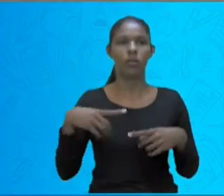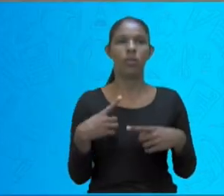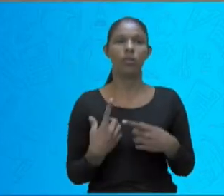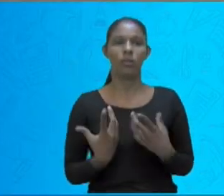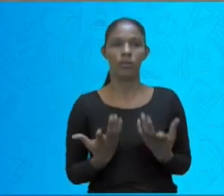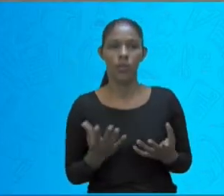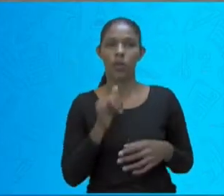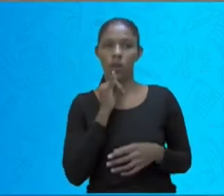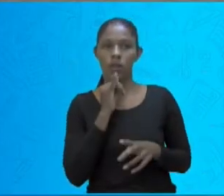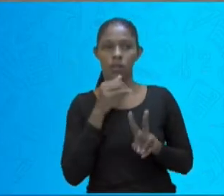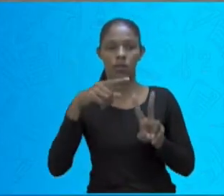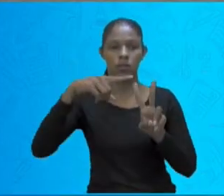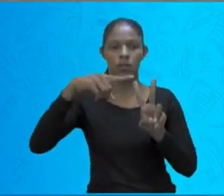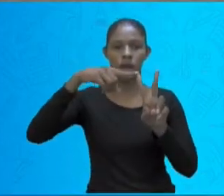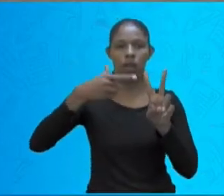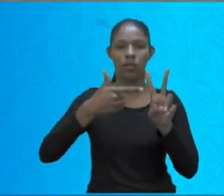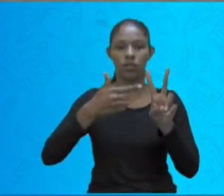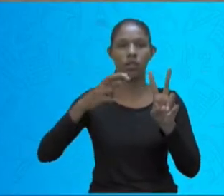é maior do que zero.